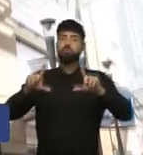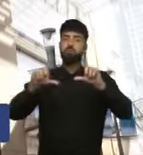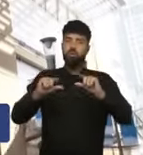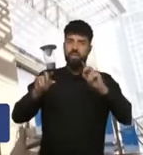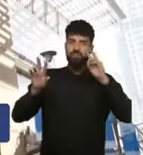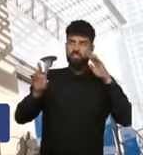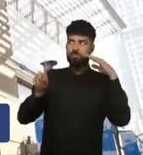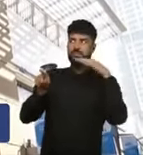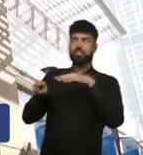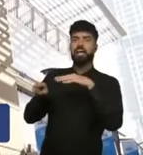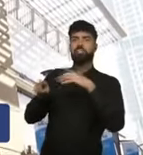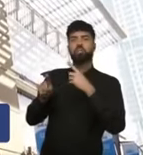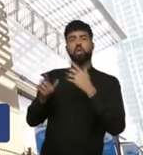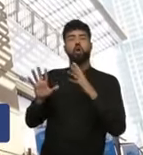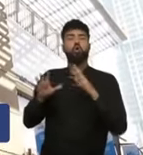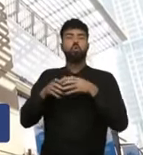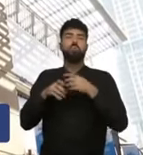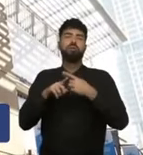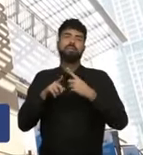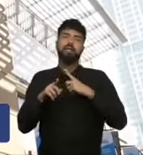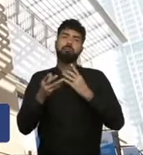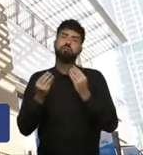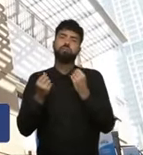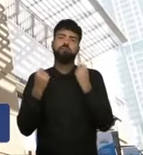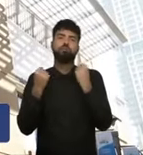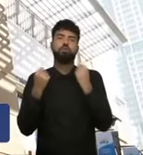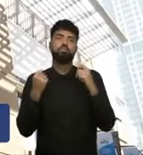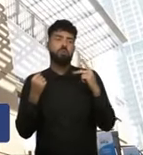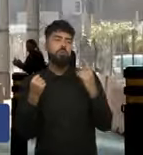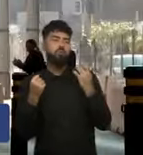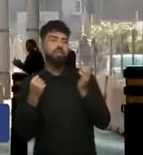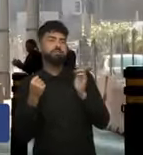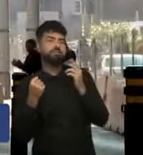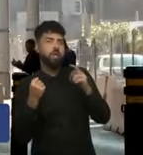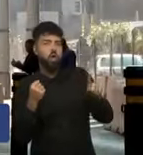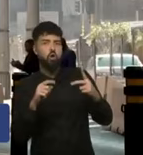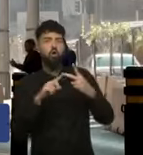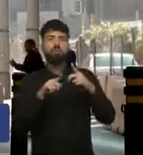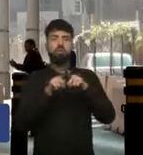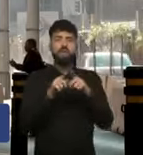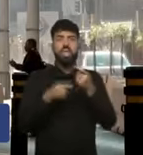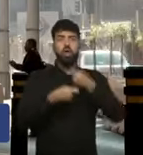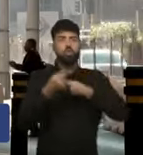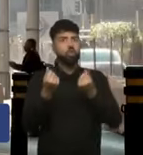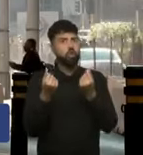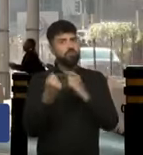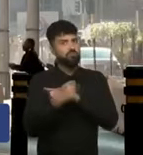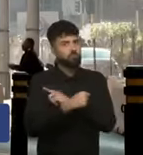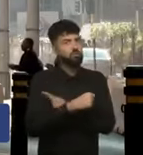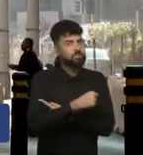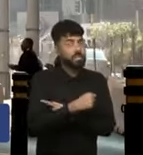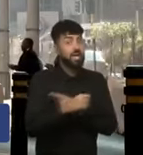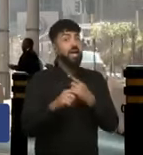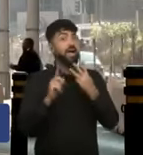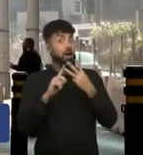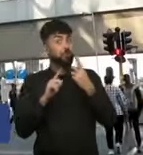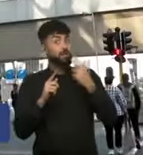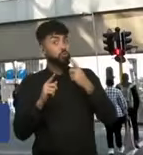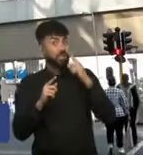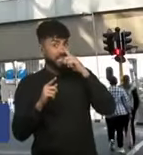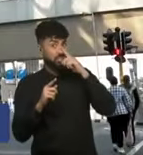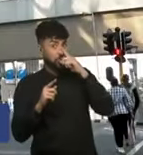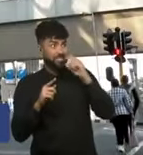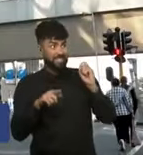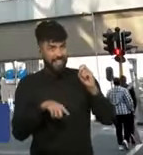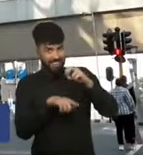fórum empresarial. Em discurso, o presidente Luiz Inácio Lula da Silva enfatizou o crescente protagonismo do